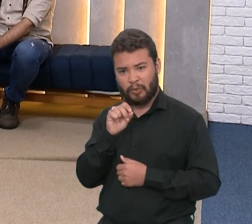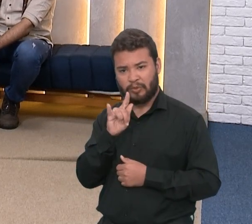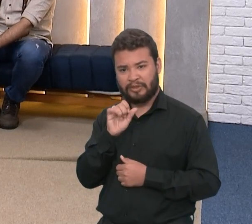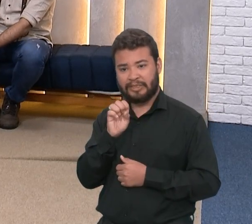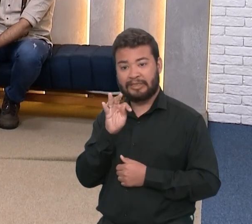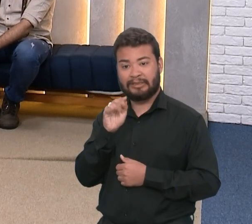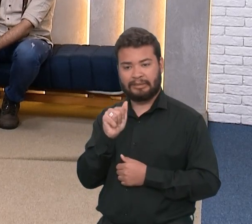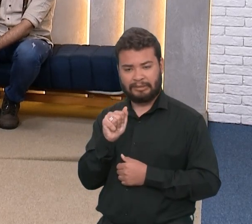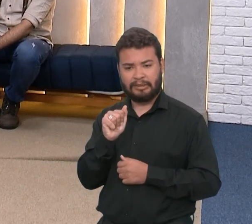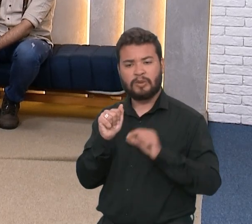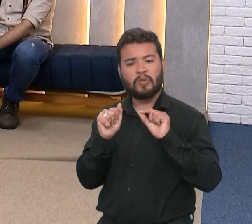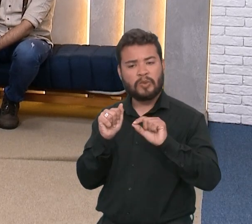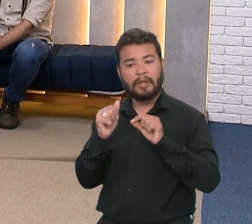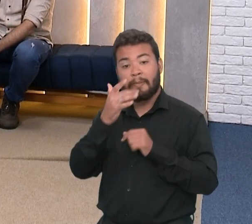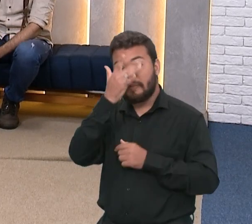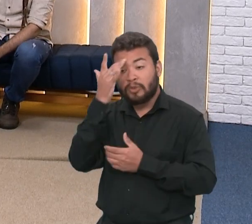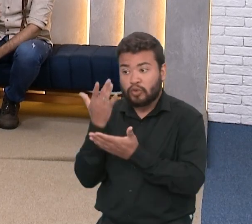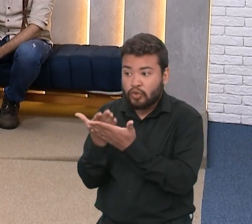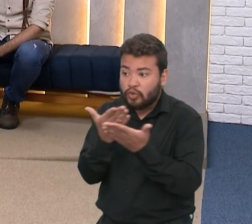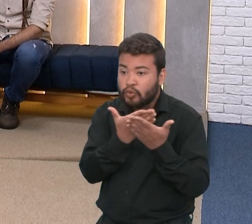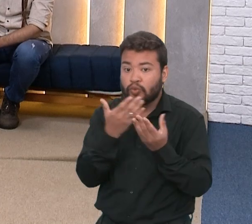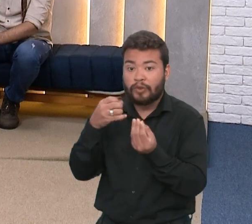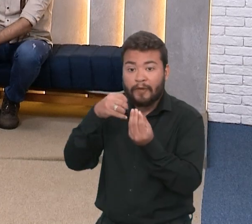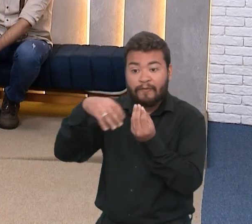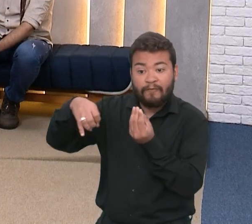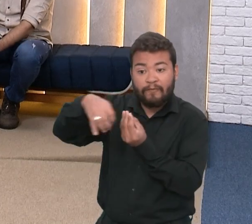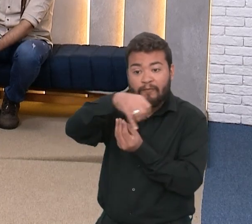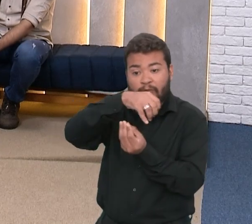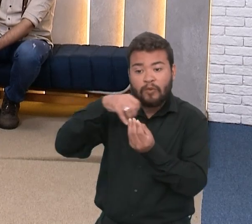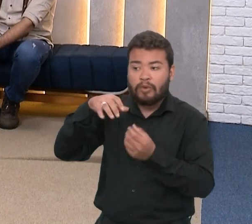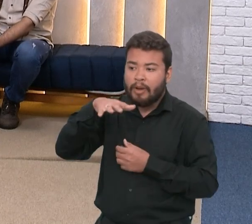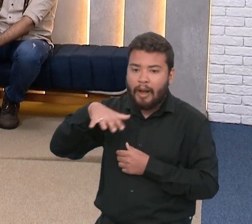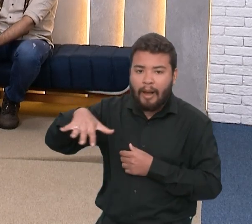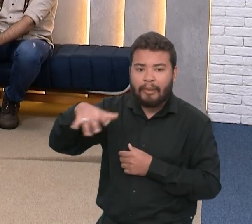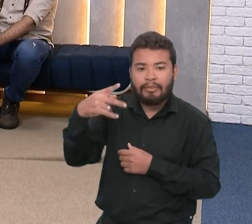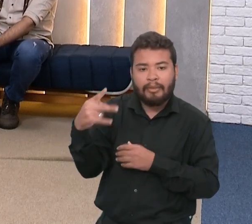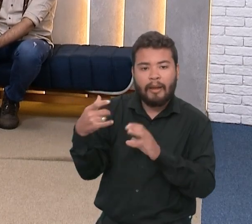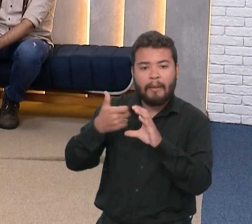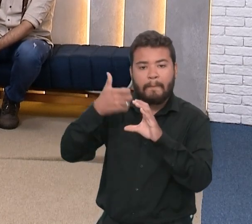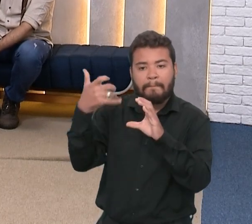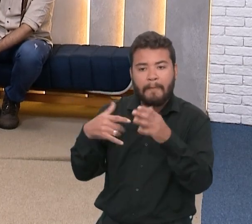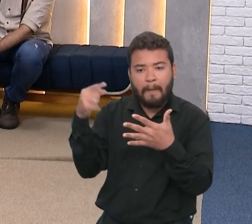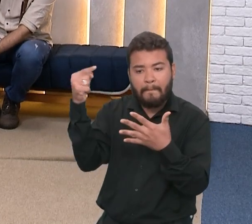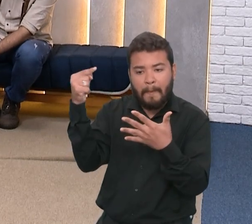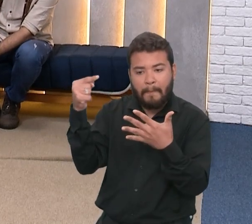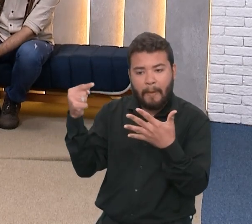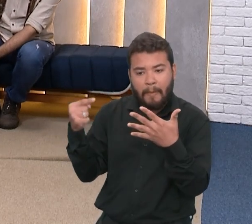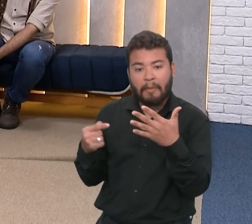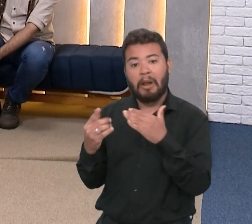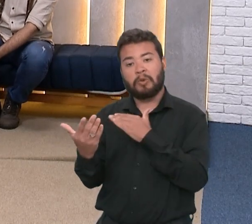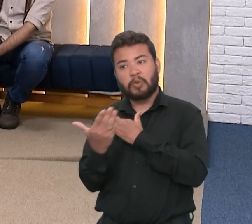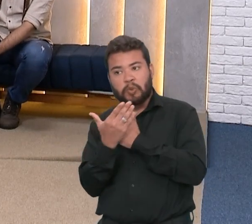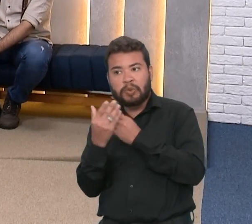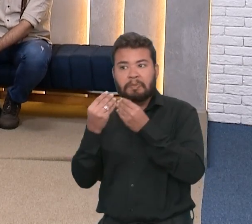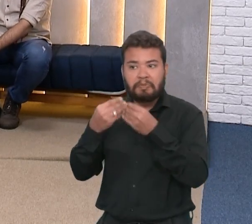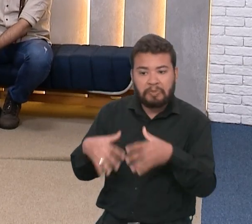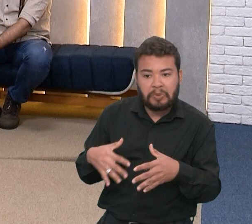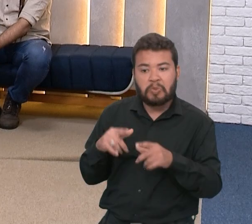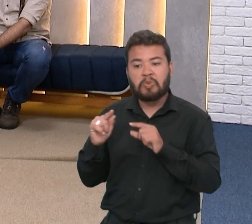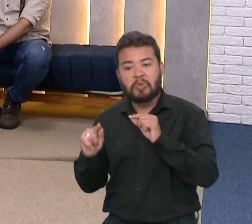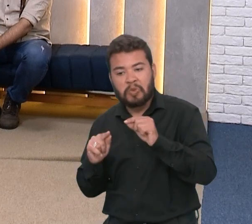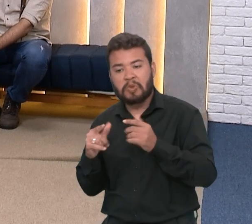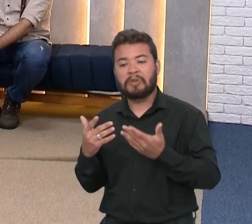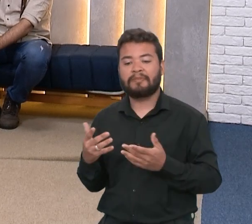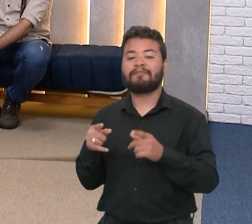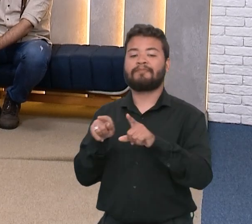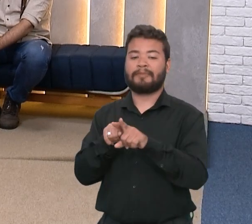estudam os fungos, né? Estudam toda essa... as propriedades, o que eles são benéficos ou não. E com a gente também o